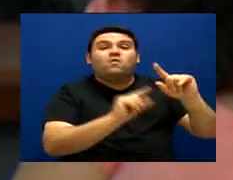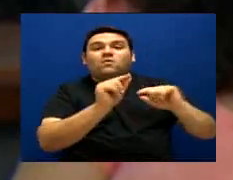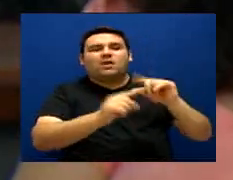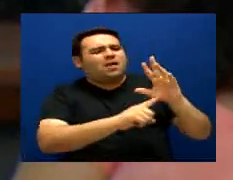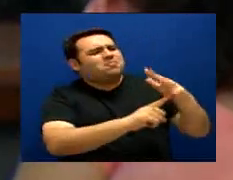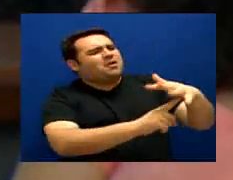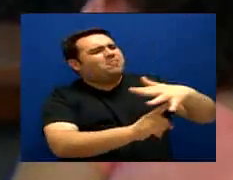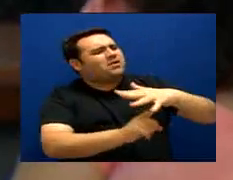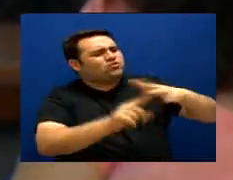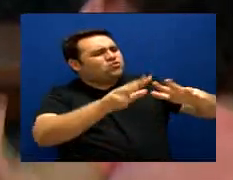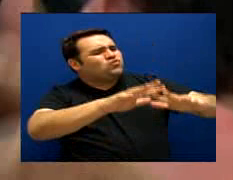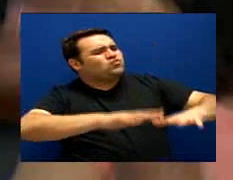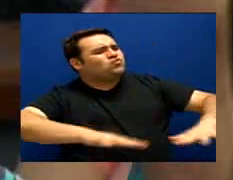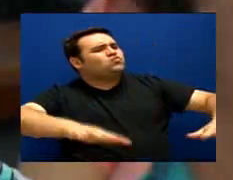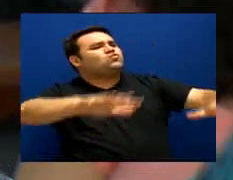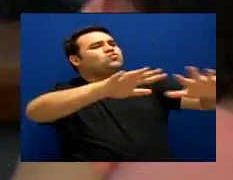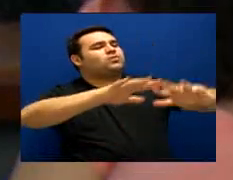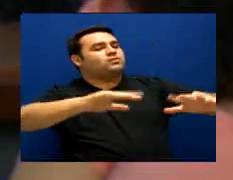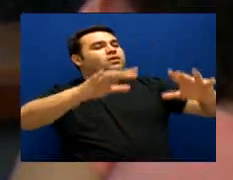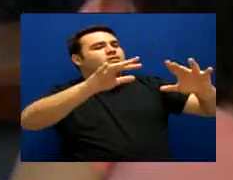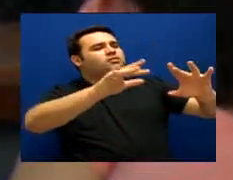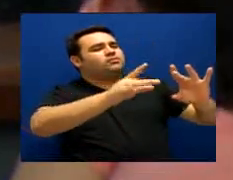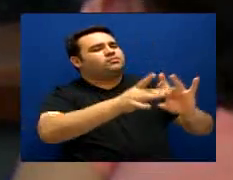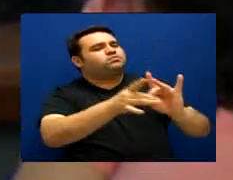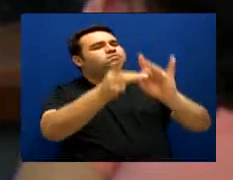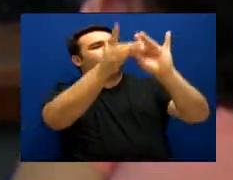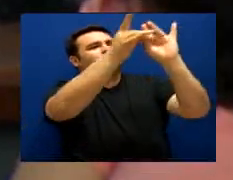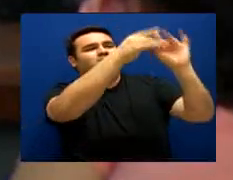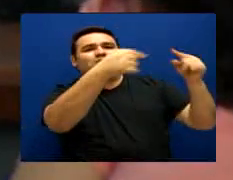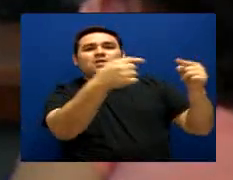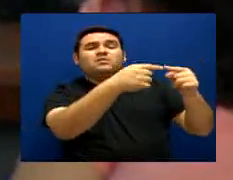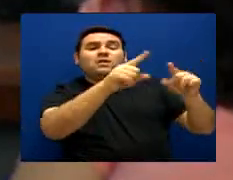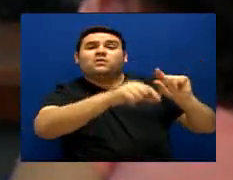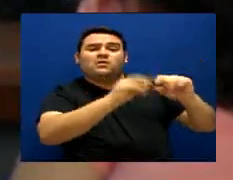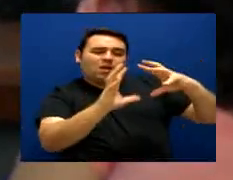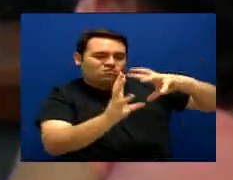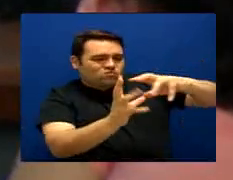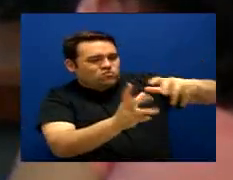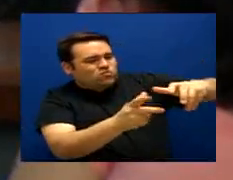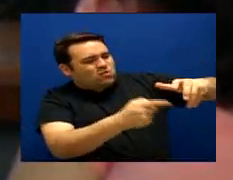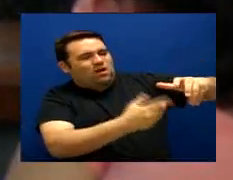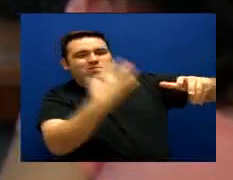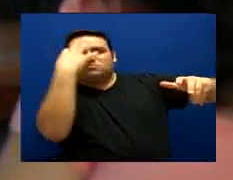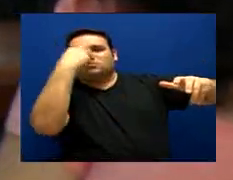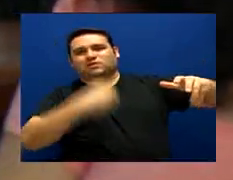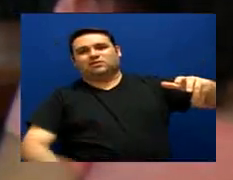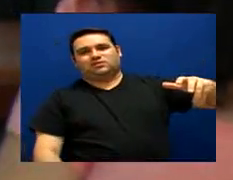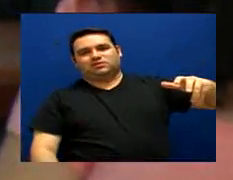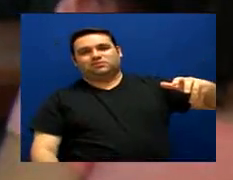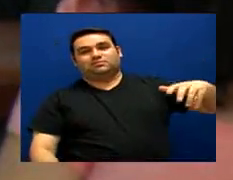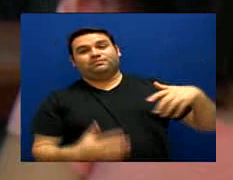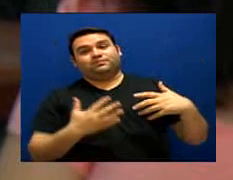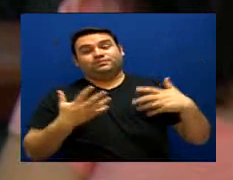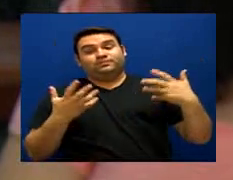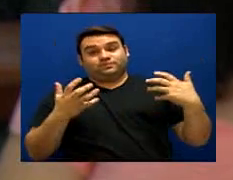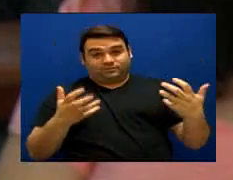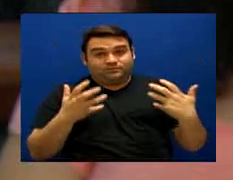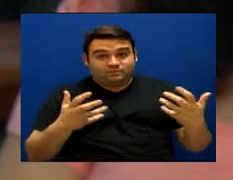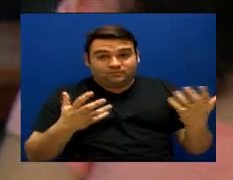ambiente, a tudo que compõe esse nosso planeta, né? Então, eu gostaria